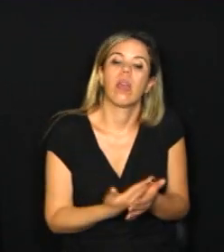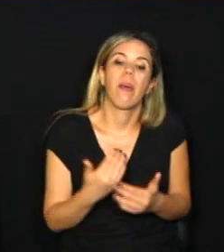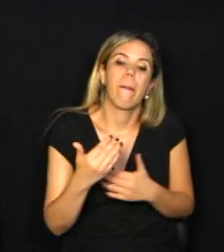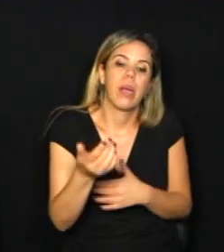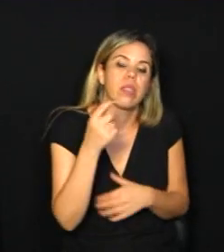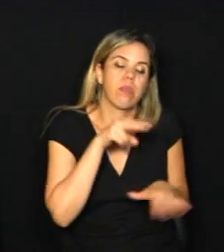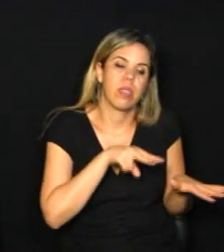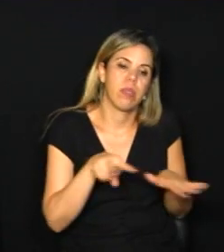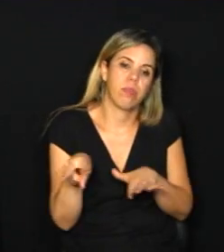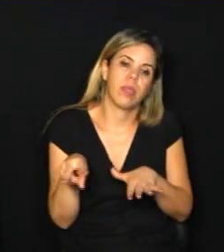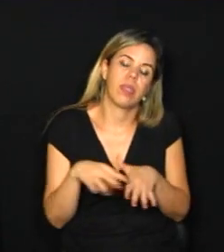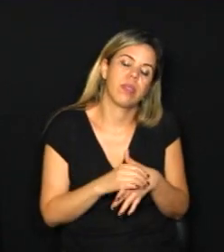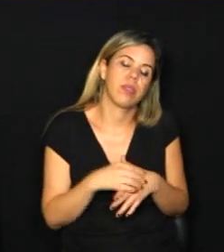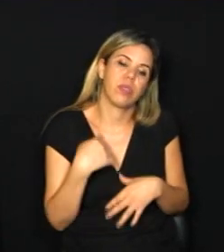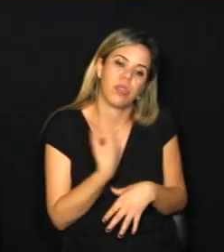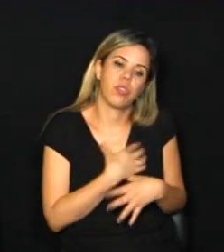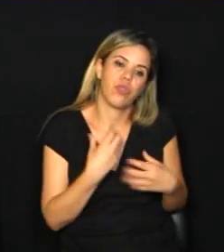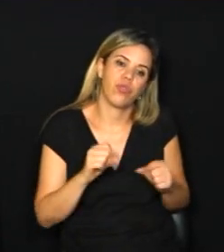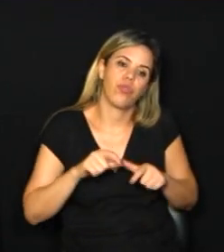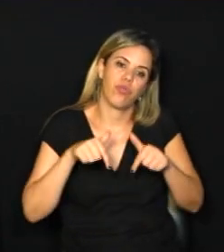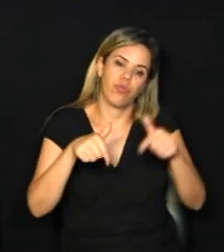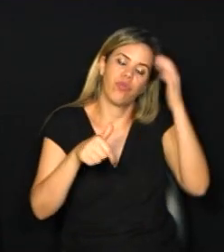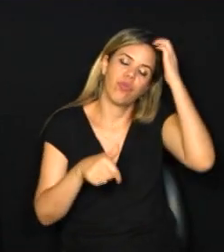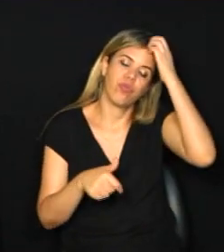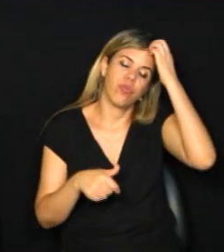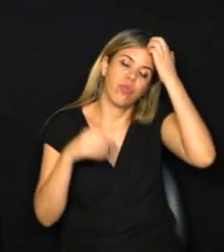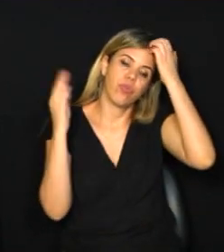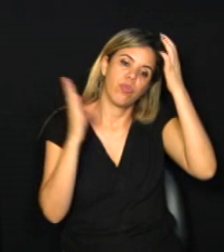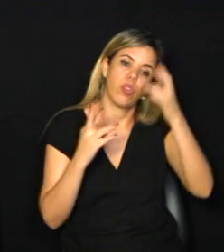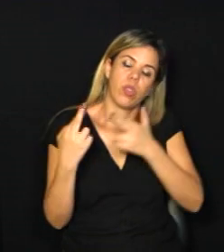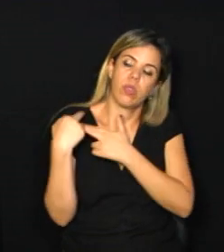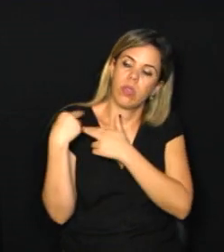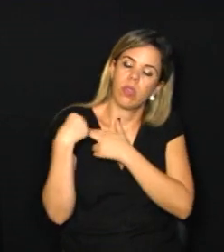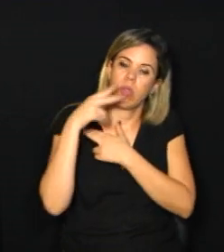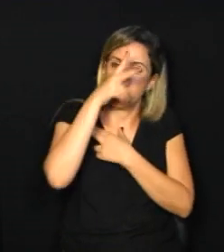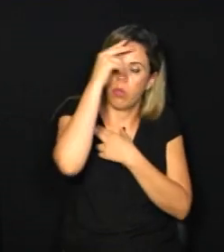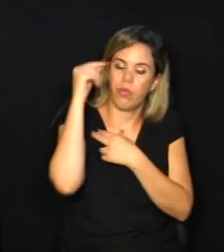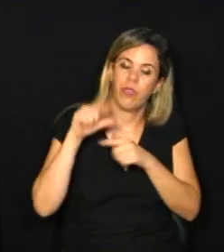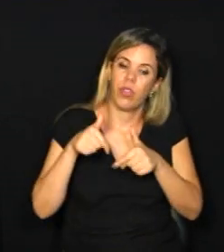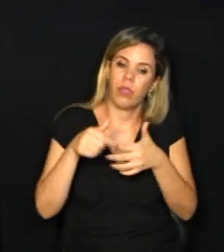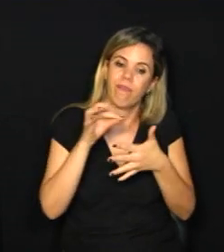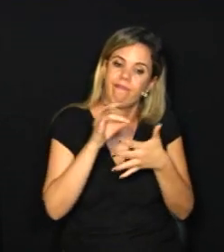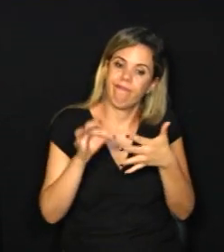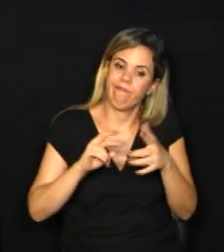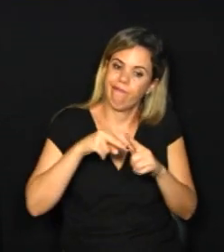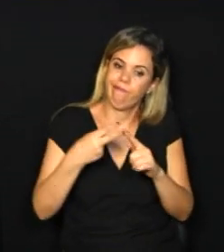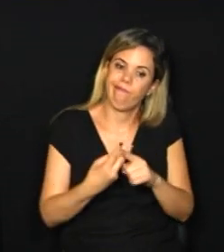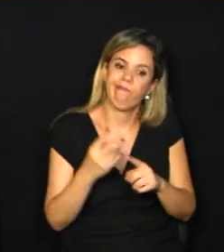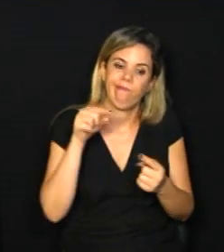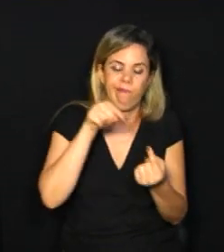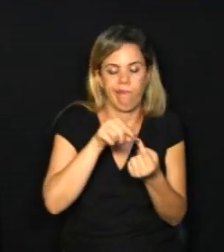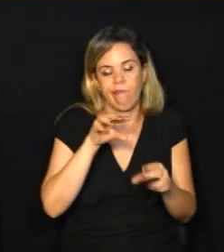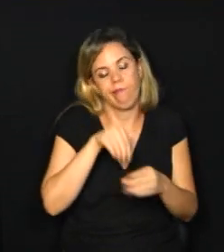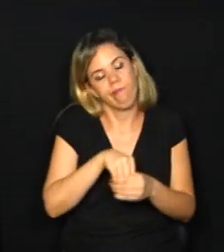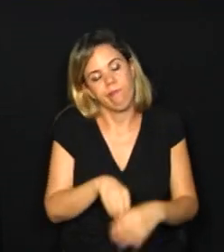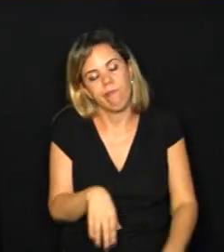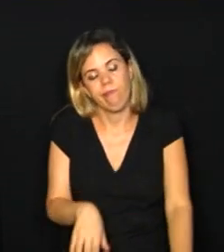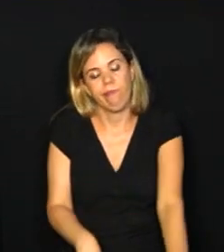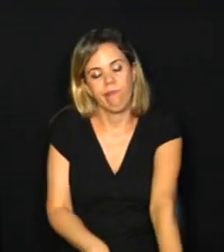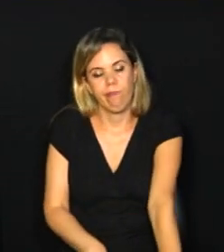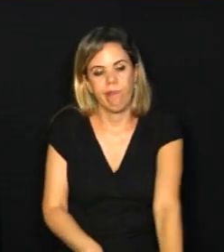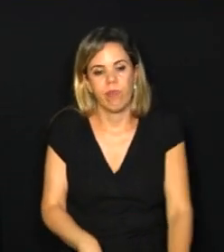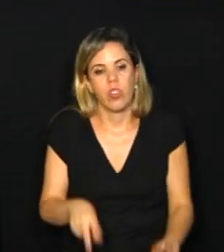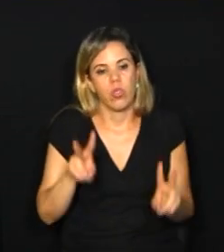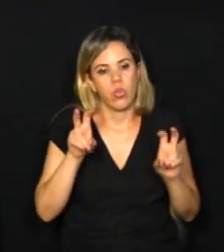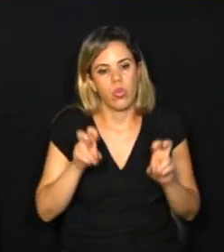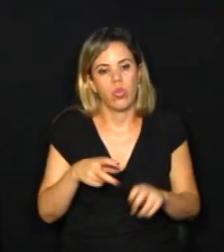próxima semana, nós vamos tomar pela Frente Nacional dos Prefeitos algumas medidas diretas para essa questão